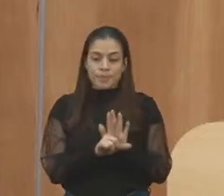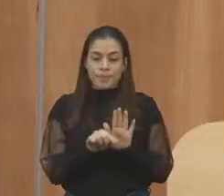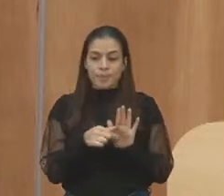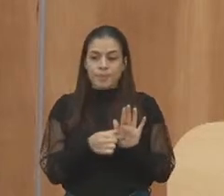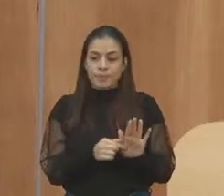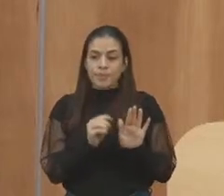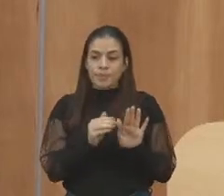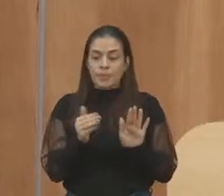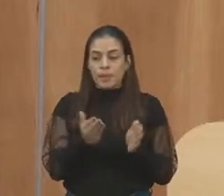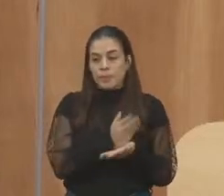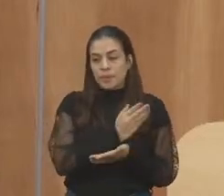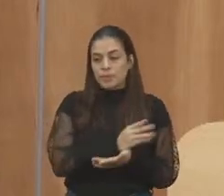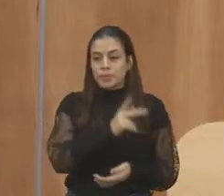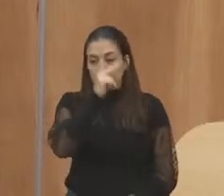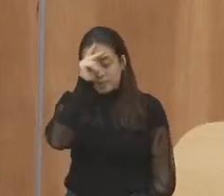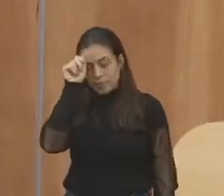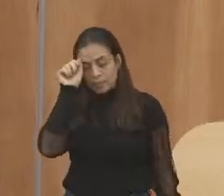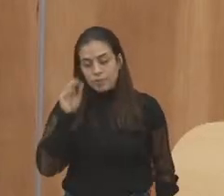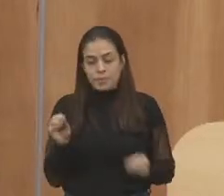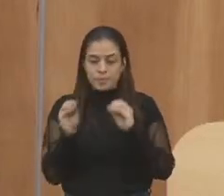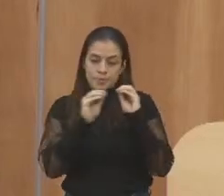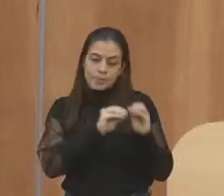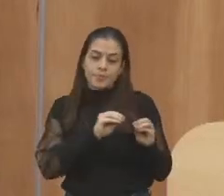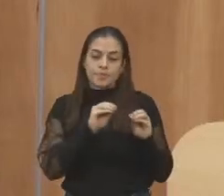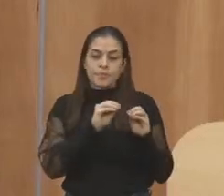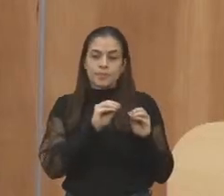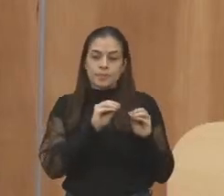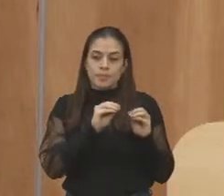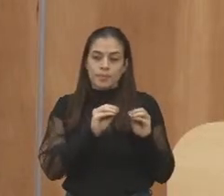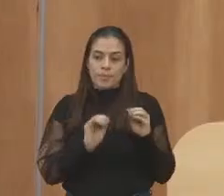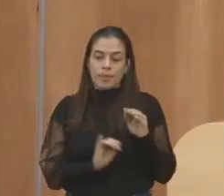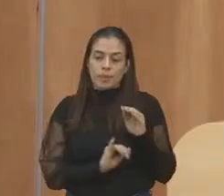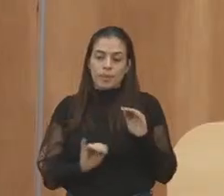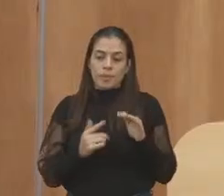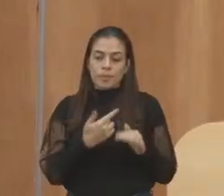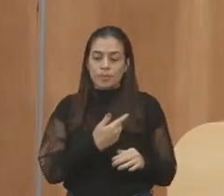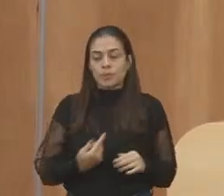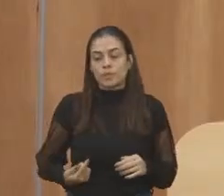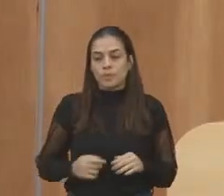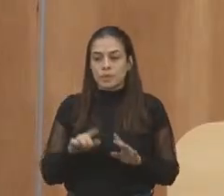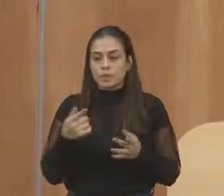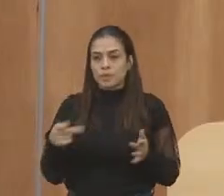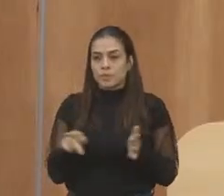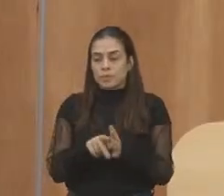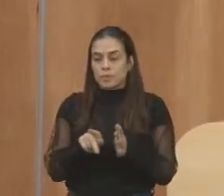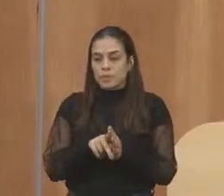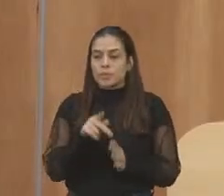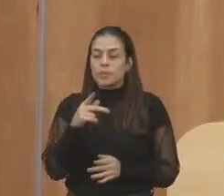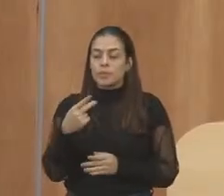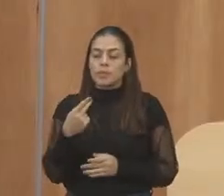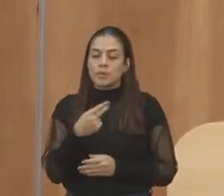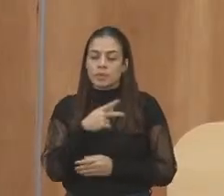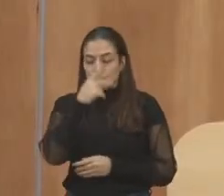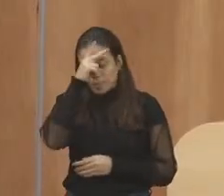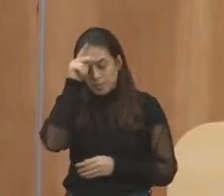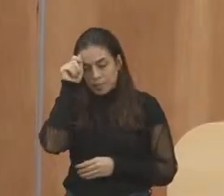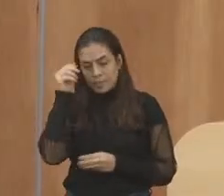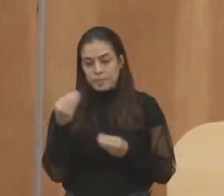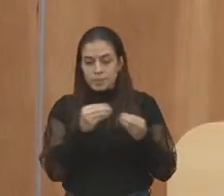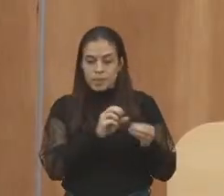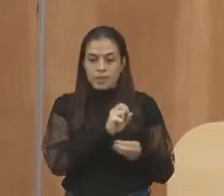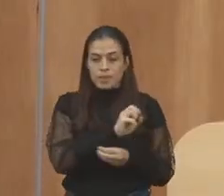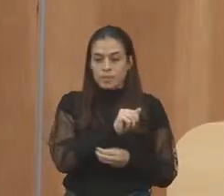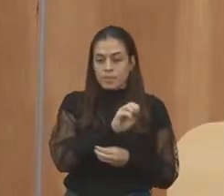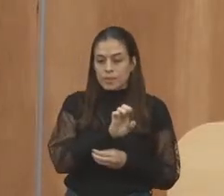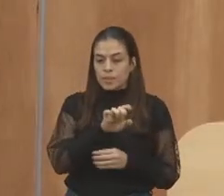da parte da prefeitura, que é uma transferência intragovernamental, que são recursos que a prefeitura passa para o SAI e que o SAI passa